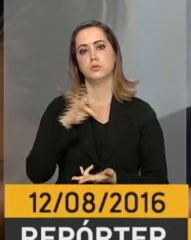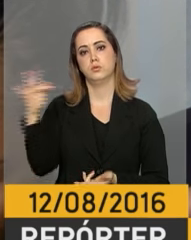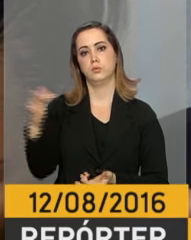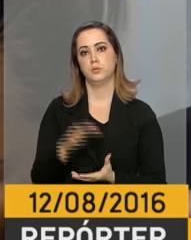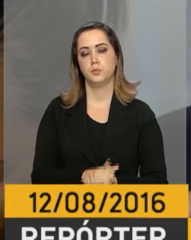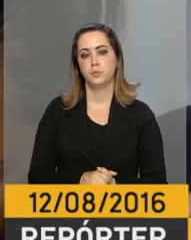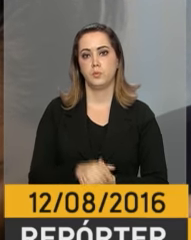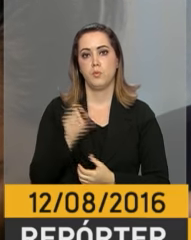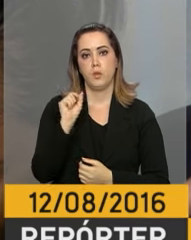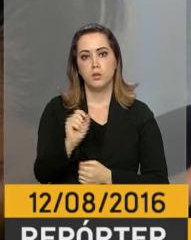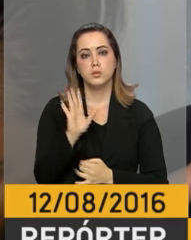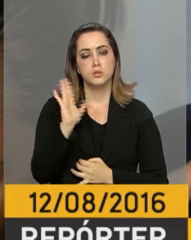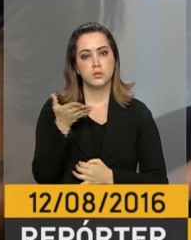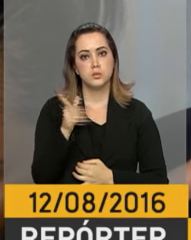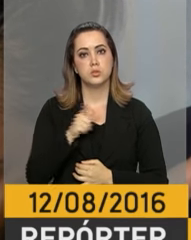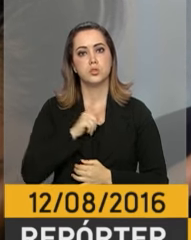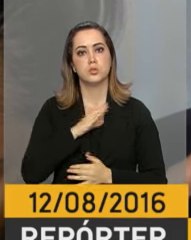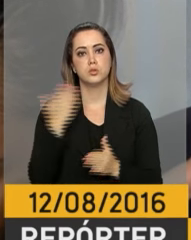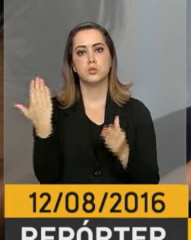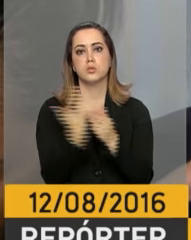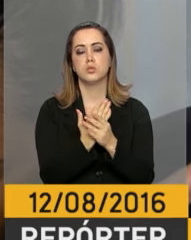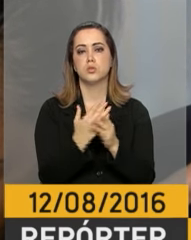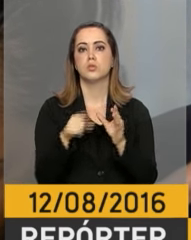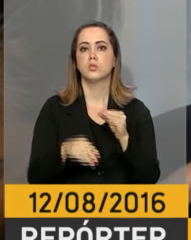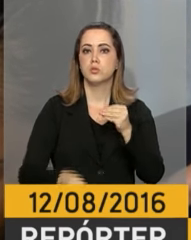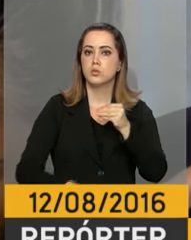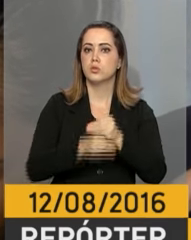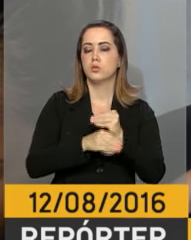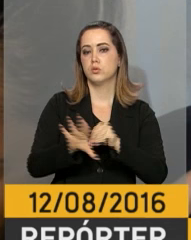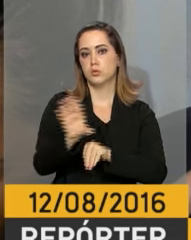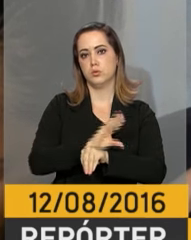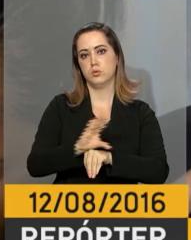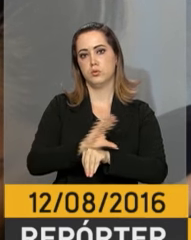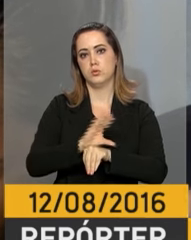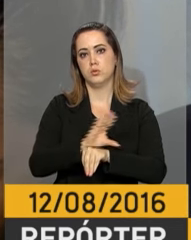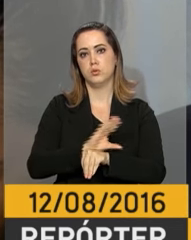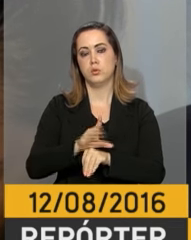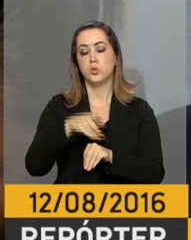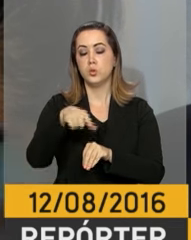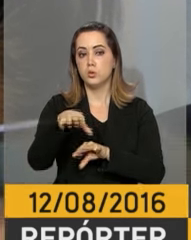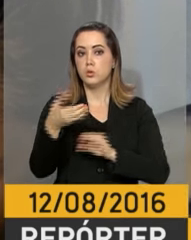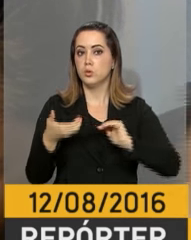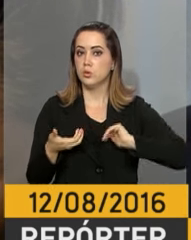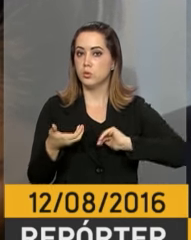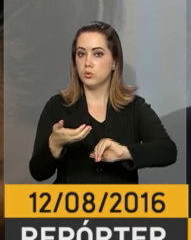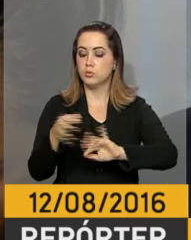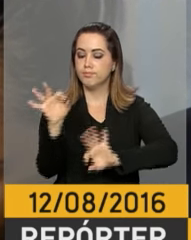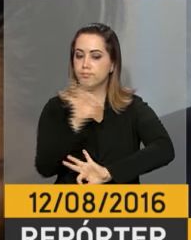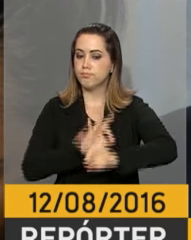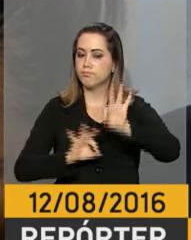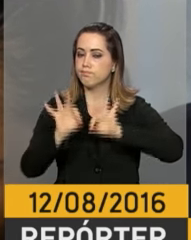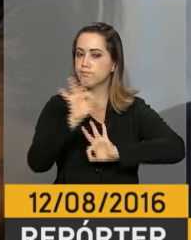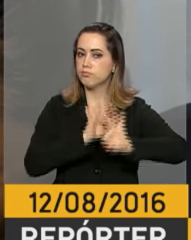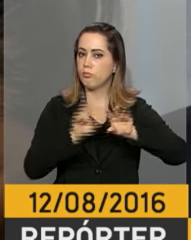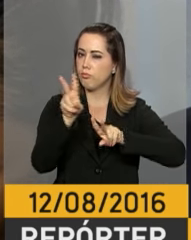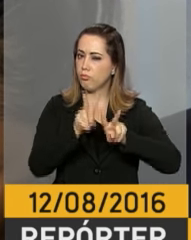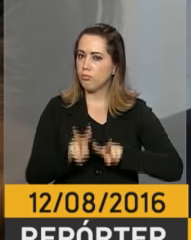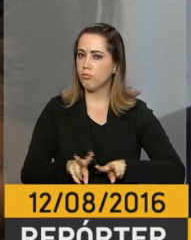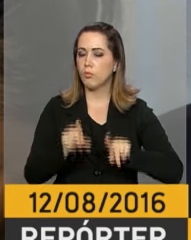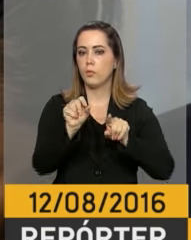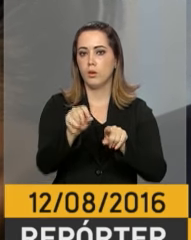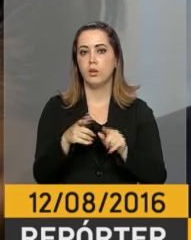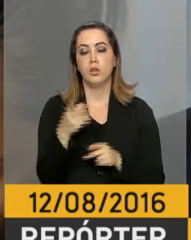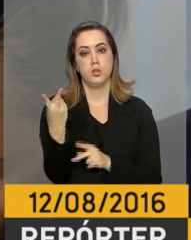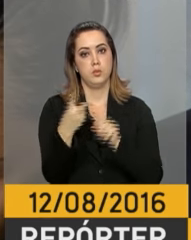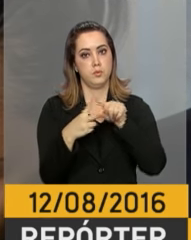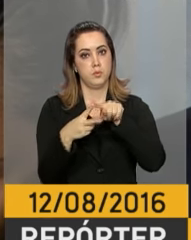federais, que consta da proposta de emenda constitucional e análise no Congresso. Portanto, as duas coisas são importantes, o teto